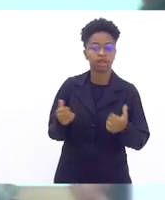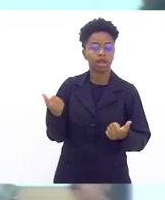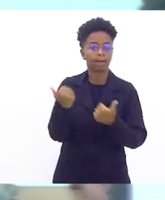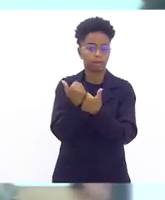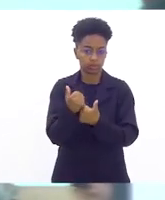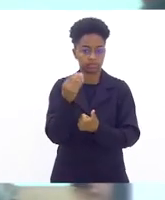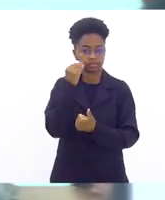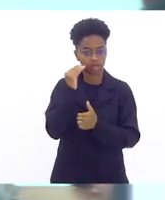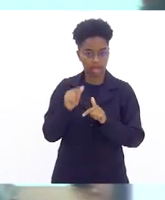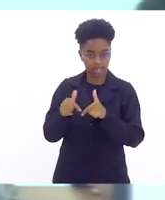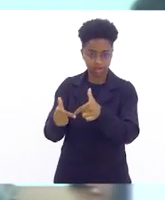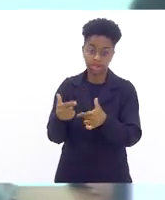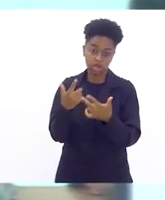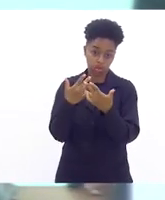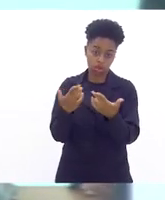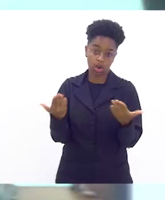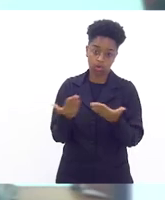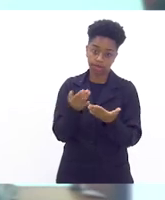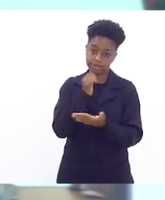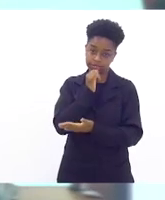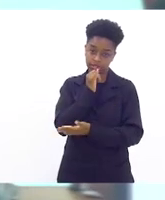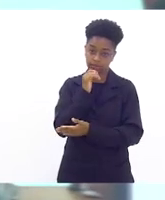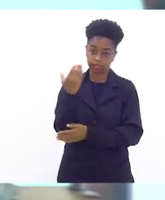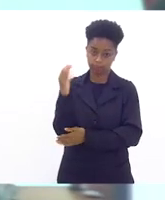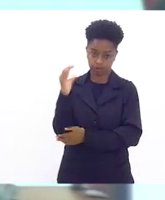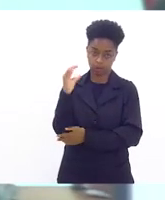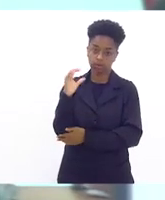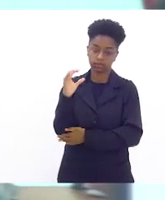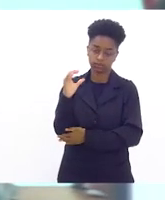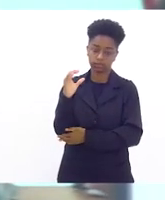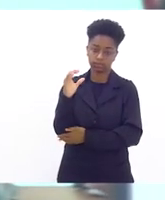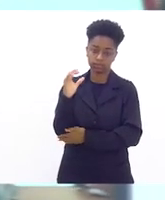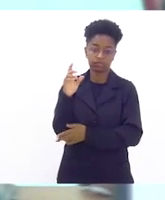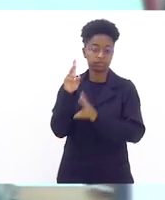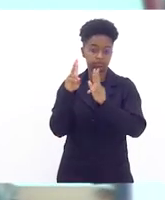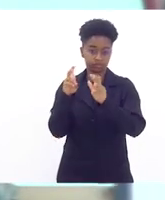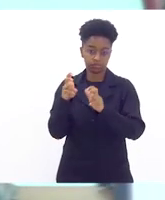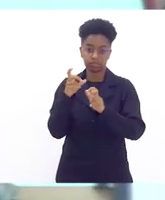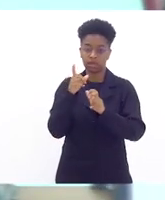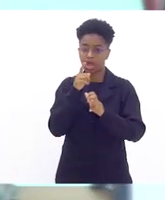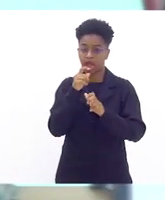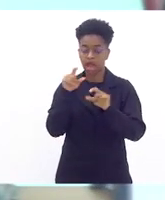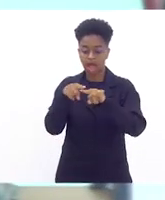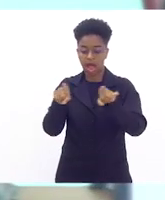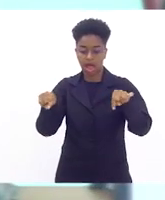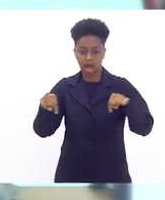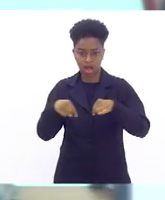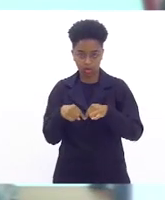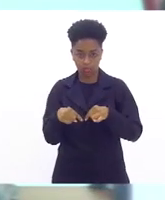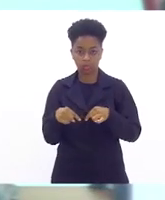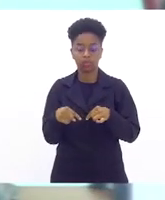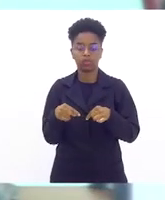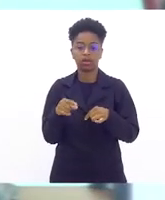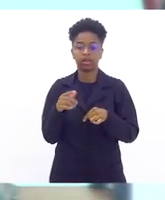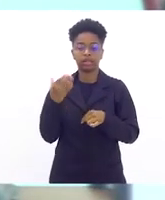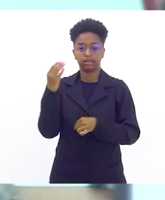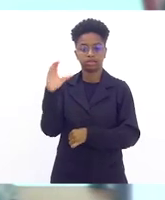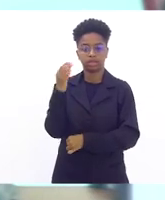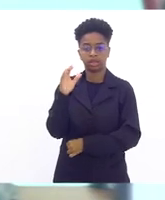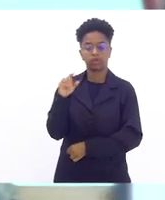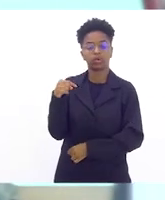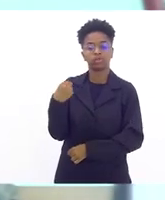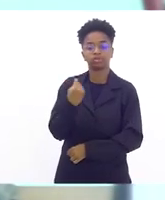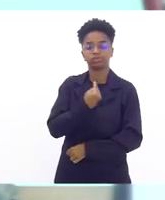que é o caso que a gente está negociando agora por exemplo com Niterói porque na questão do sistema logo lá logo lá de Niterói que que é um